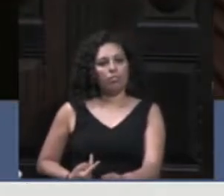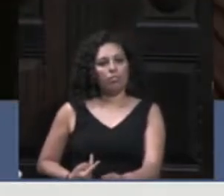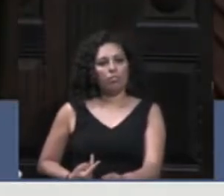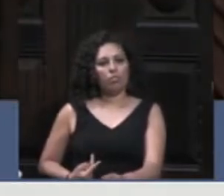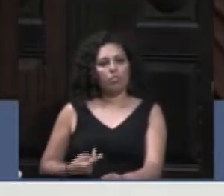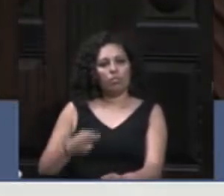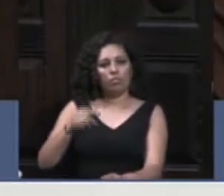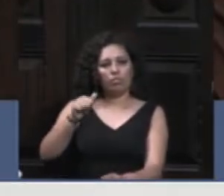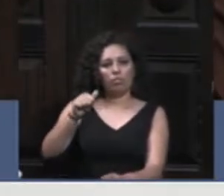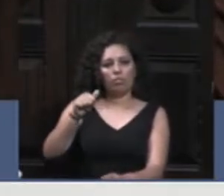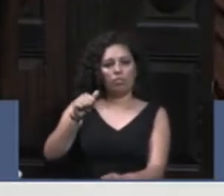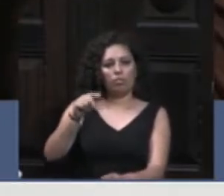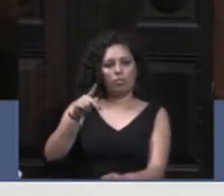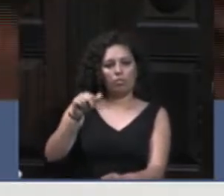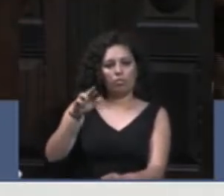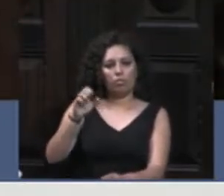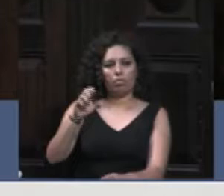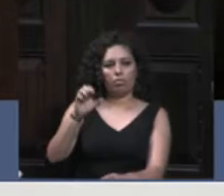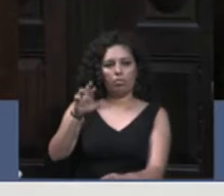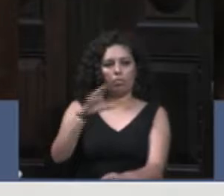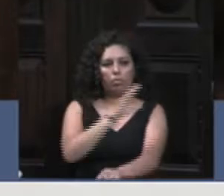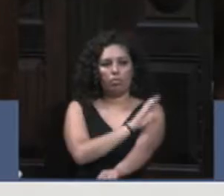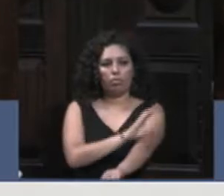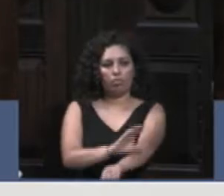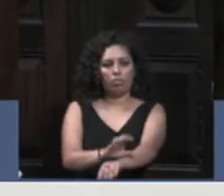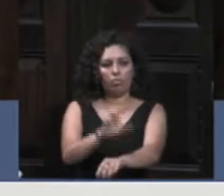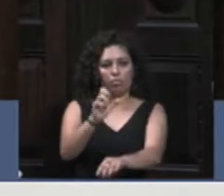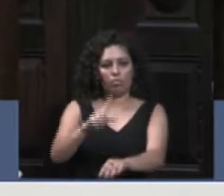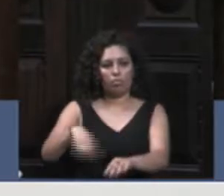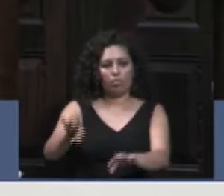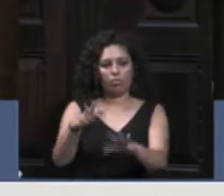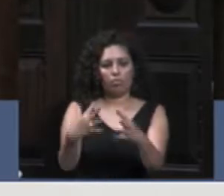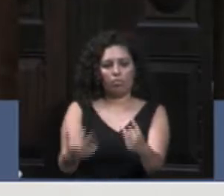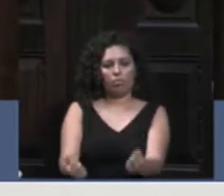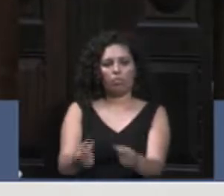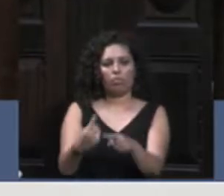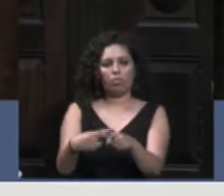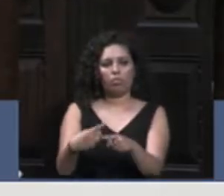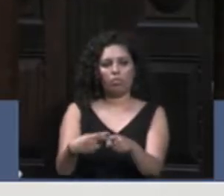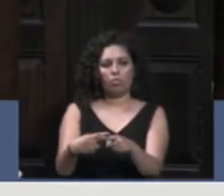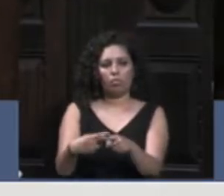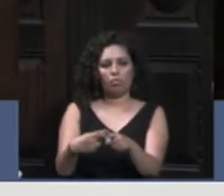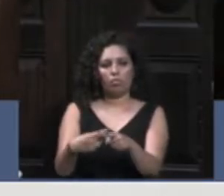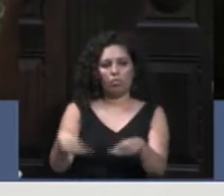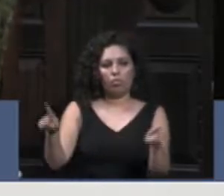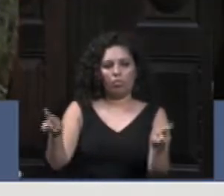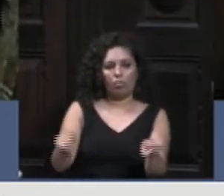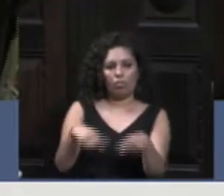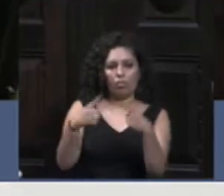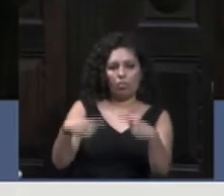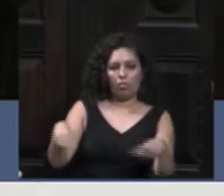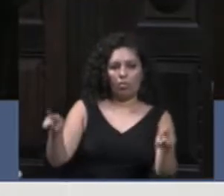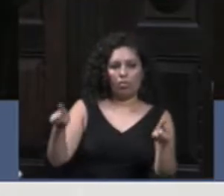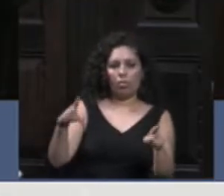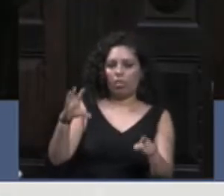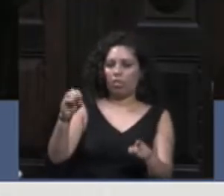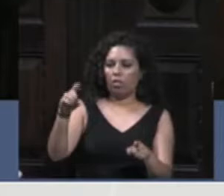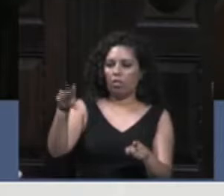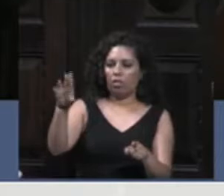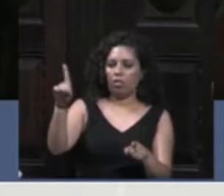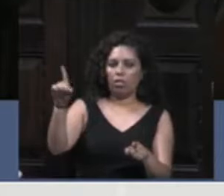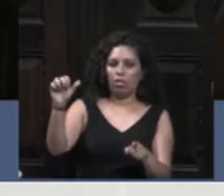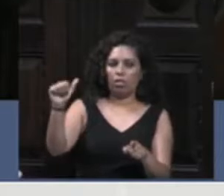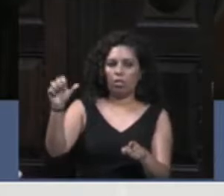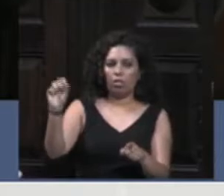o parecer da Comissão de Cultura é favorável porque a Orquestra de Cordas da Grota